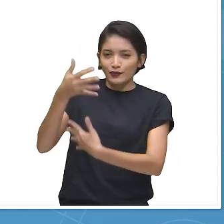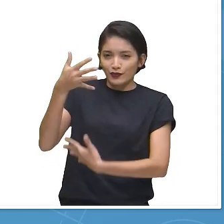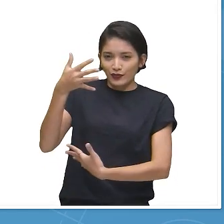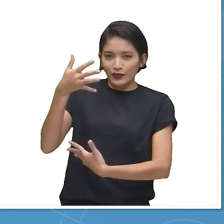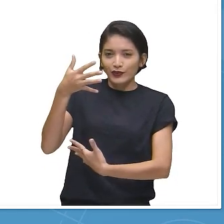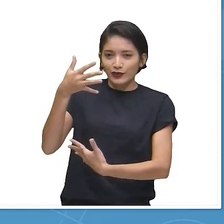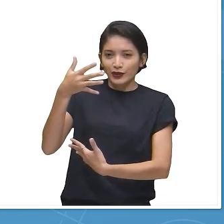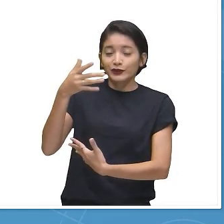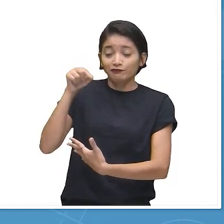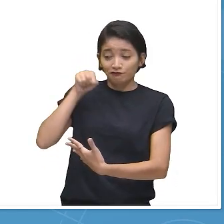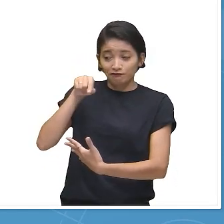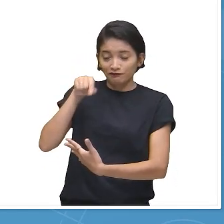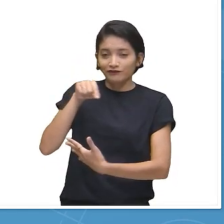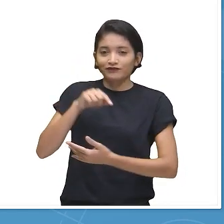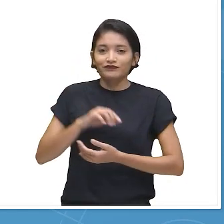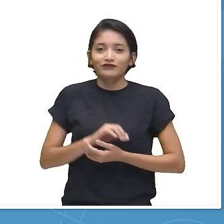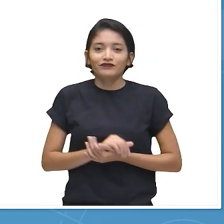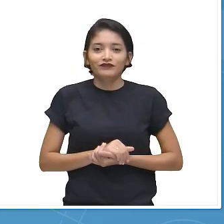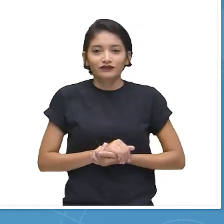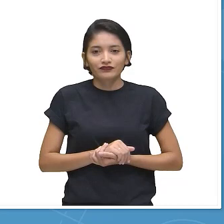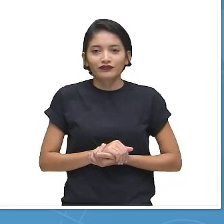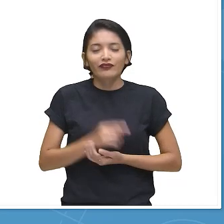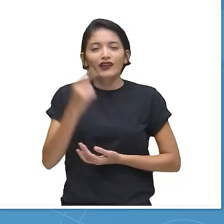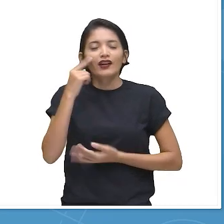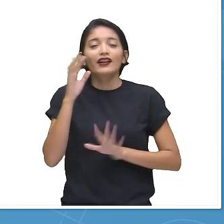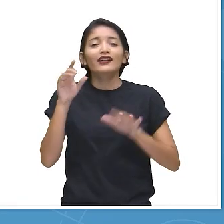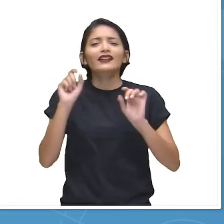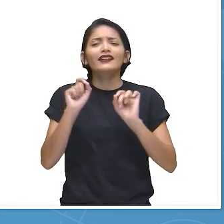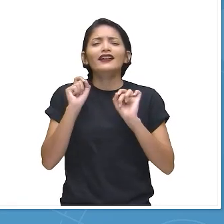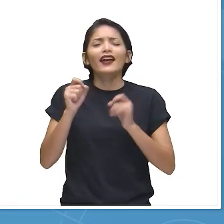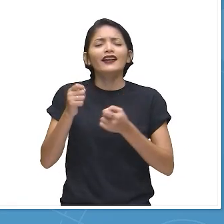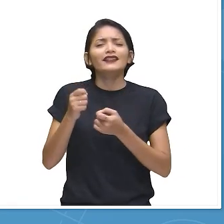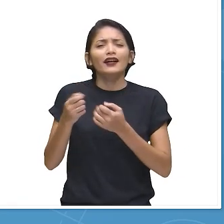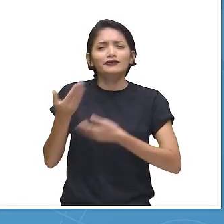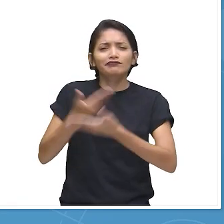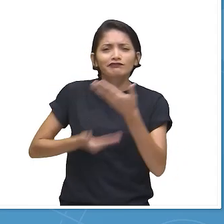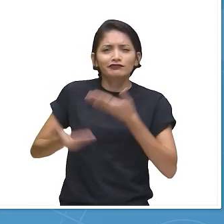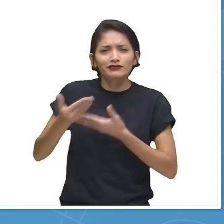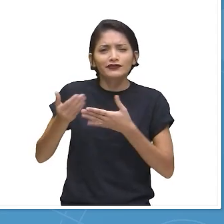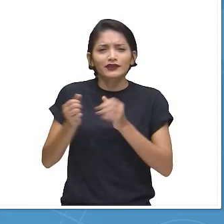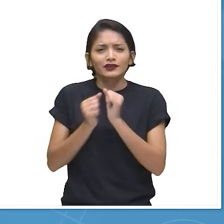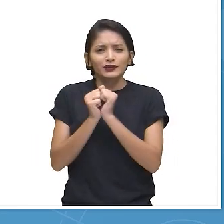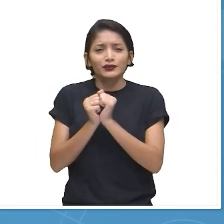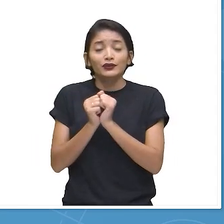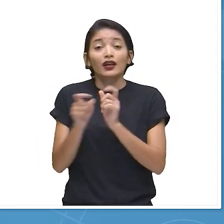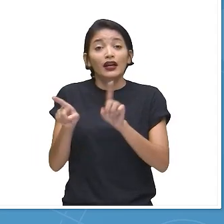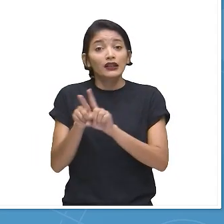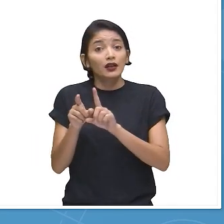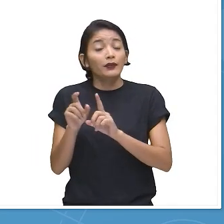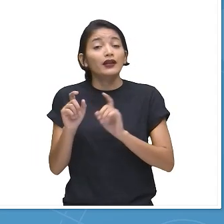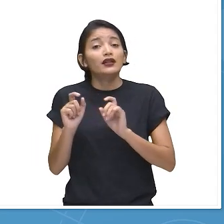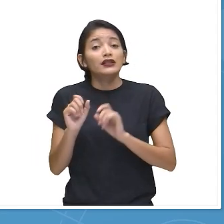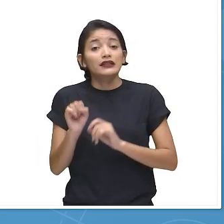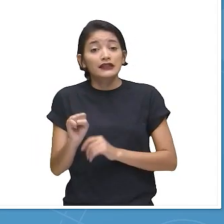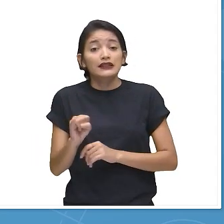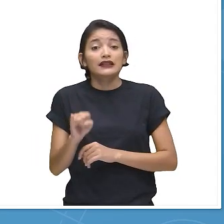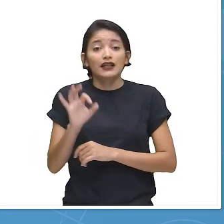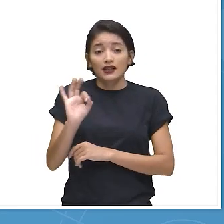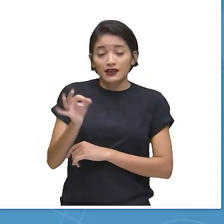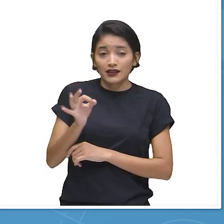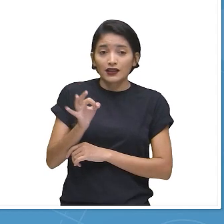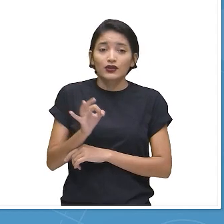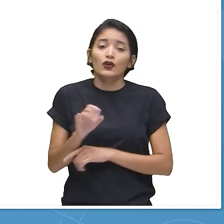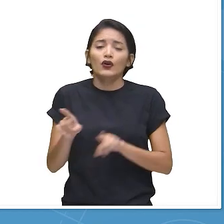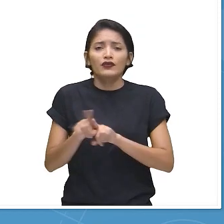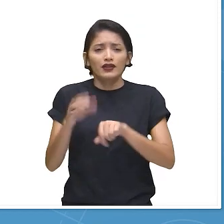conosco. Então, vamos lá, gente. Vamos ver quem está participando conosco aí. Quem foi que acertou, realizou o exercício e acertou